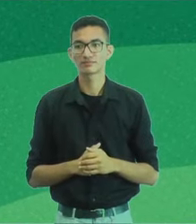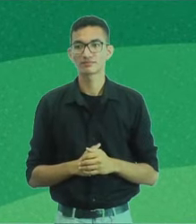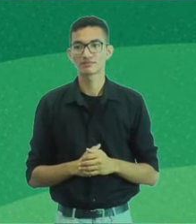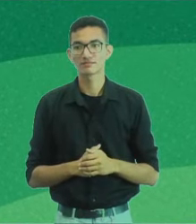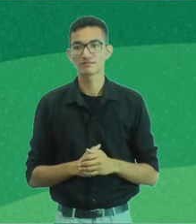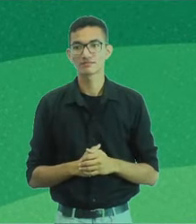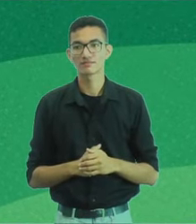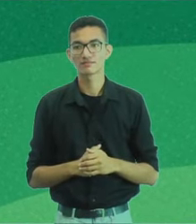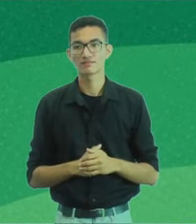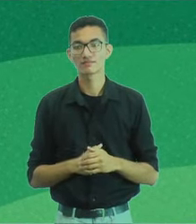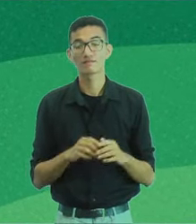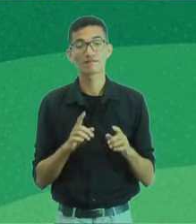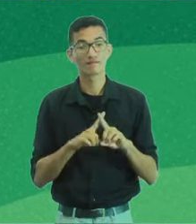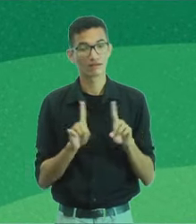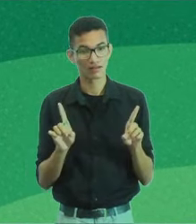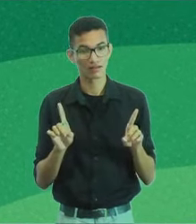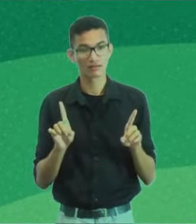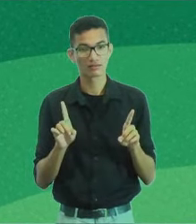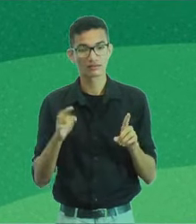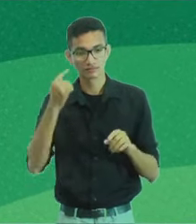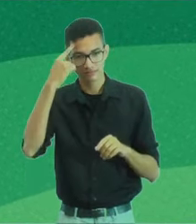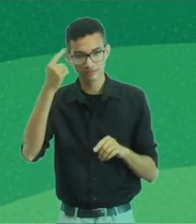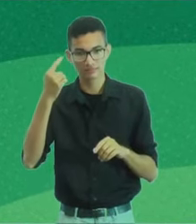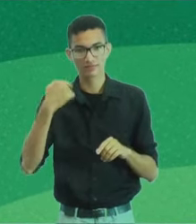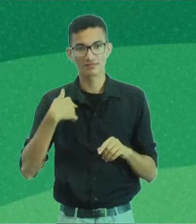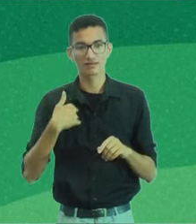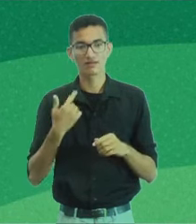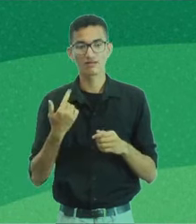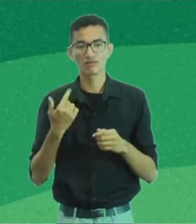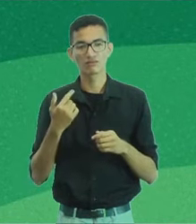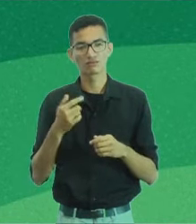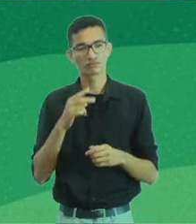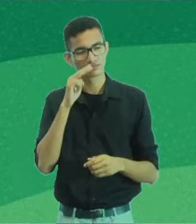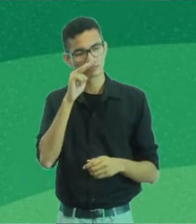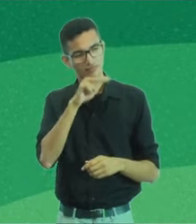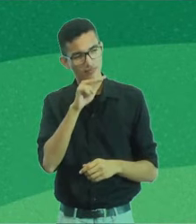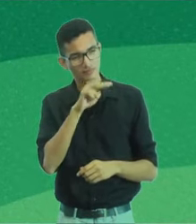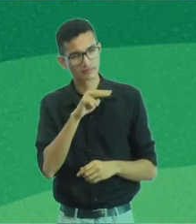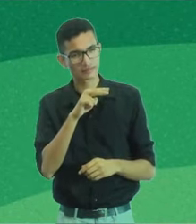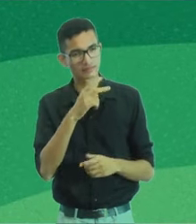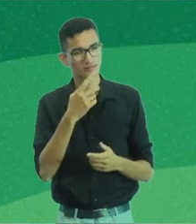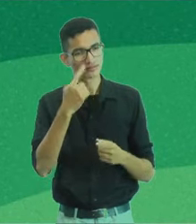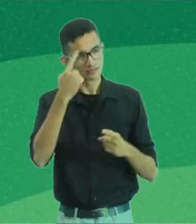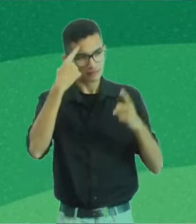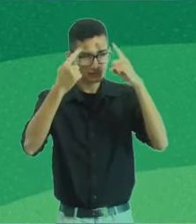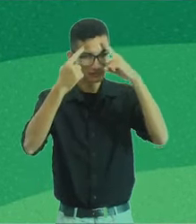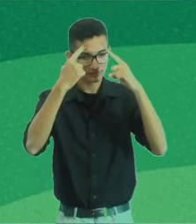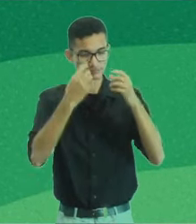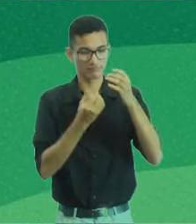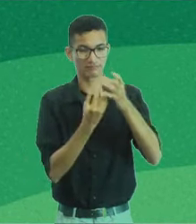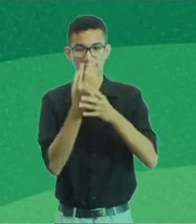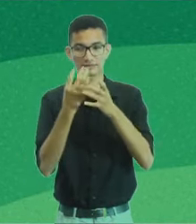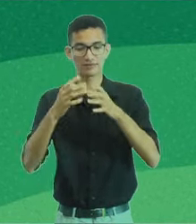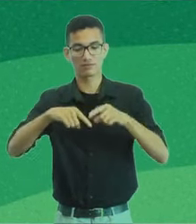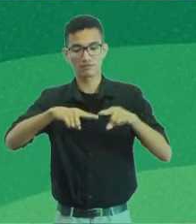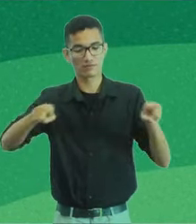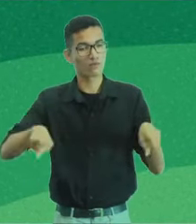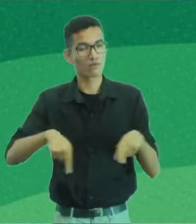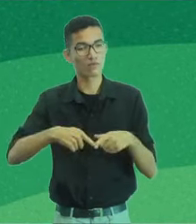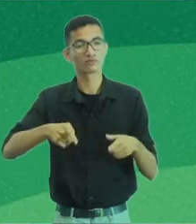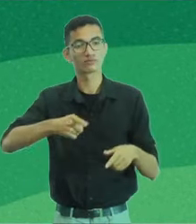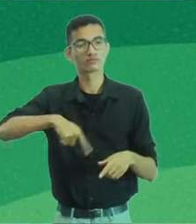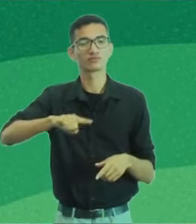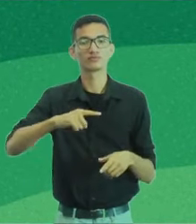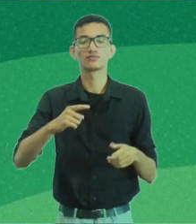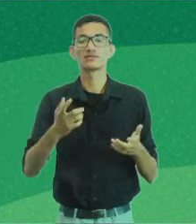Mas sabe essa coisa de olhar para outra pessoa e poder criar esse espaço e é um espaço que